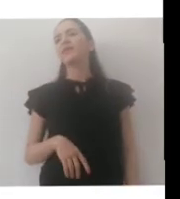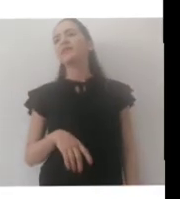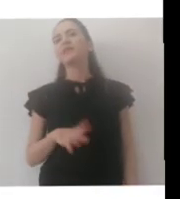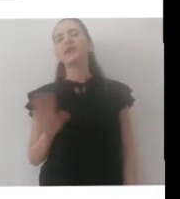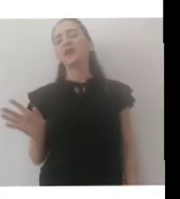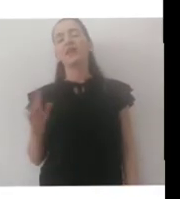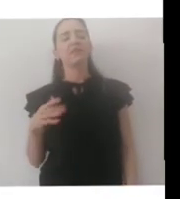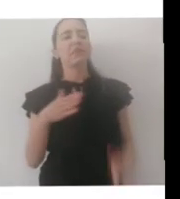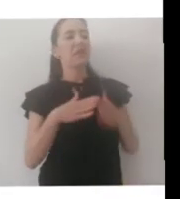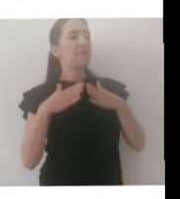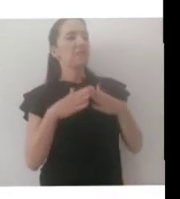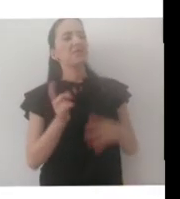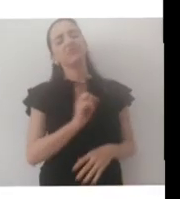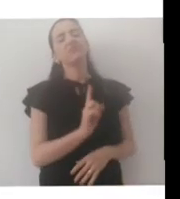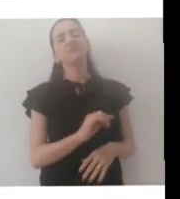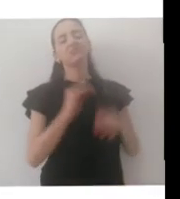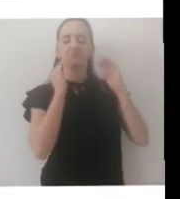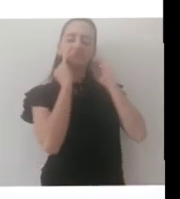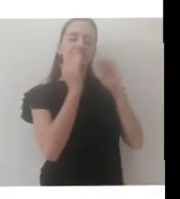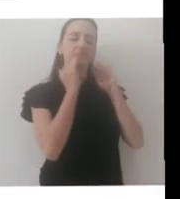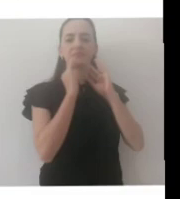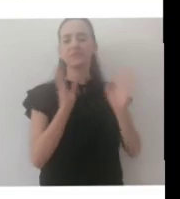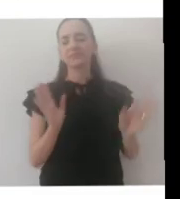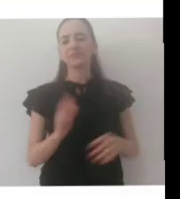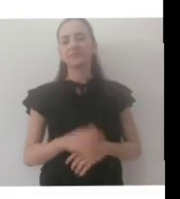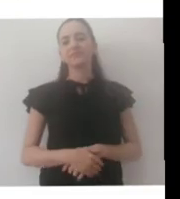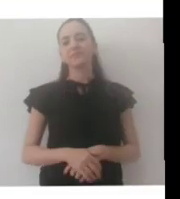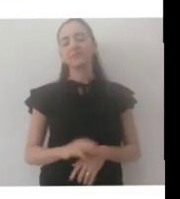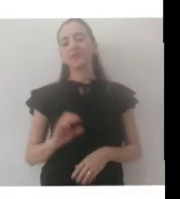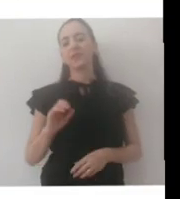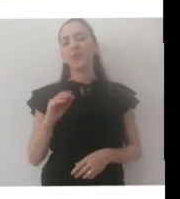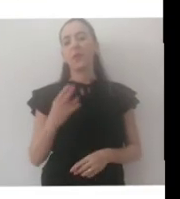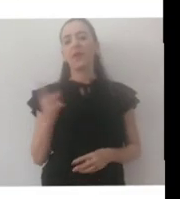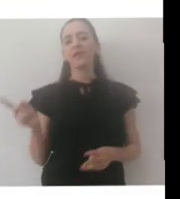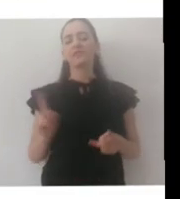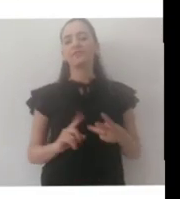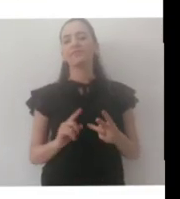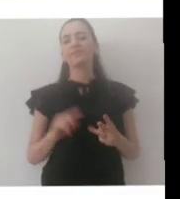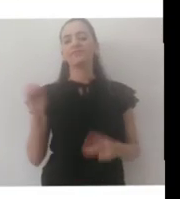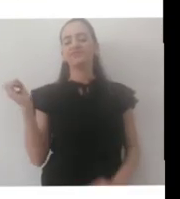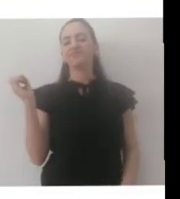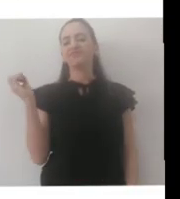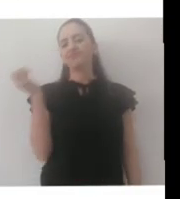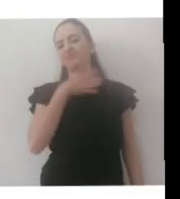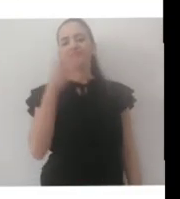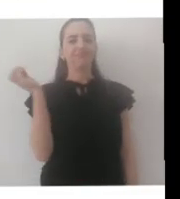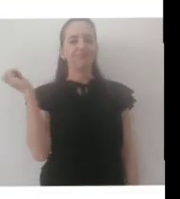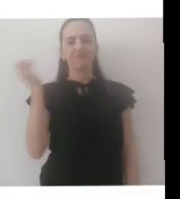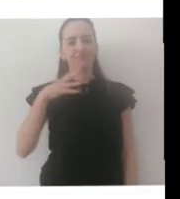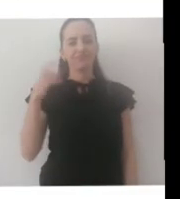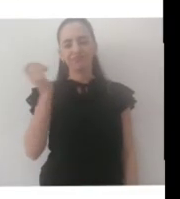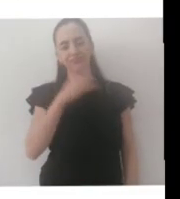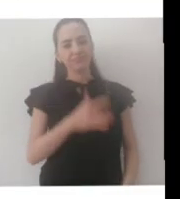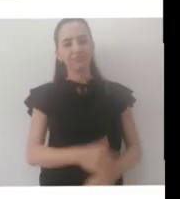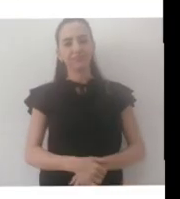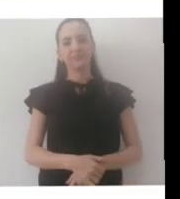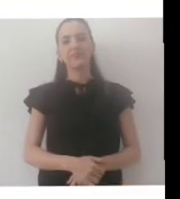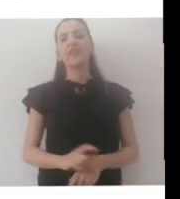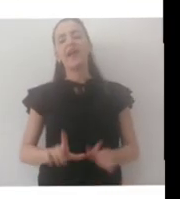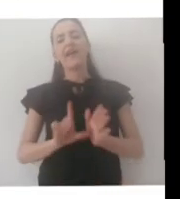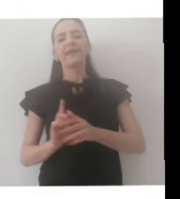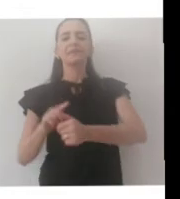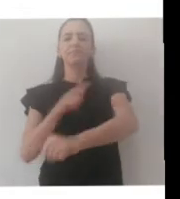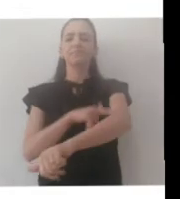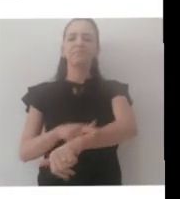parquinho, mas a mãe nunca deixa ela ir brincar no parquinho, e ela não insiste porque ela apenas obedece. Outra questão é a revolta. O castigo pode